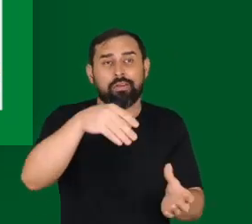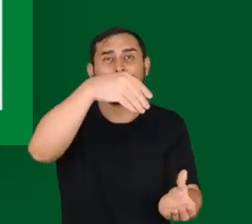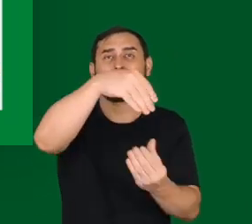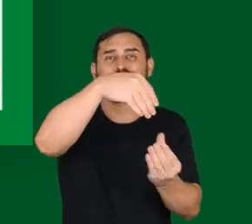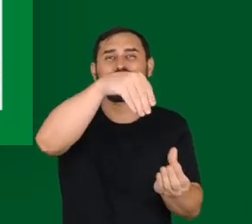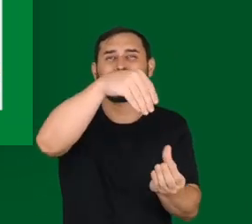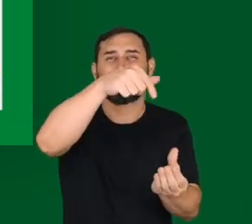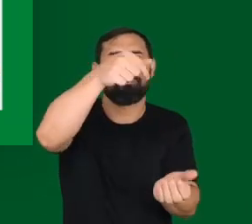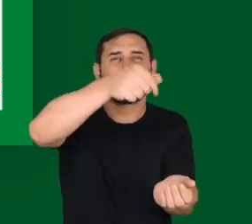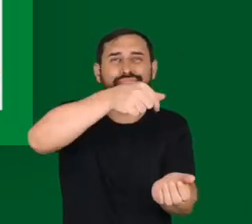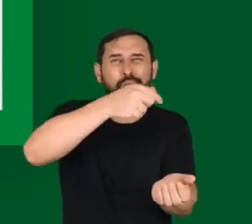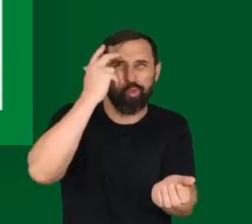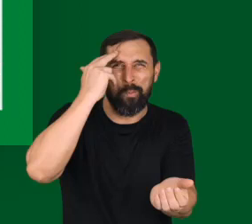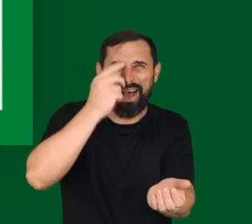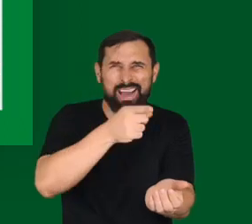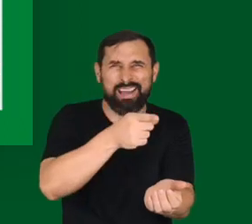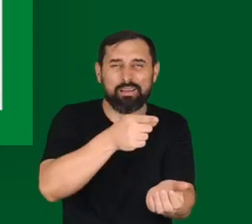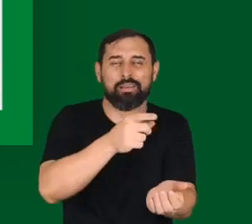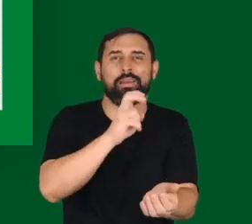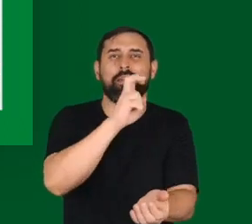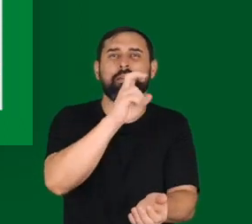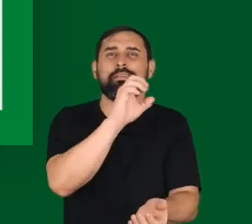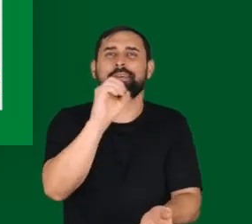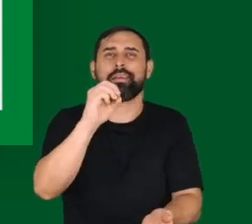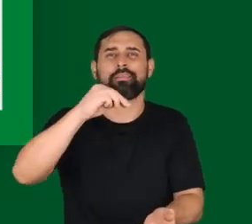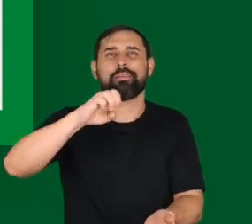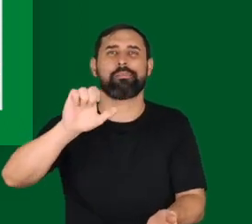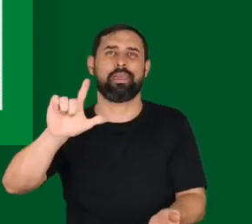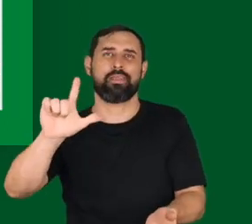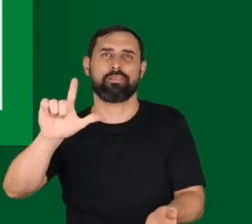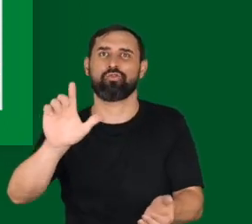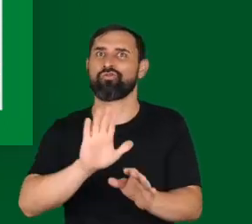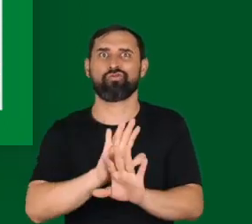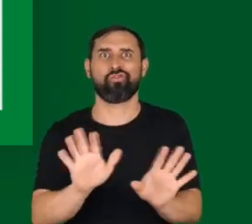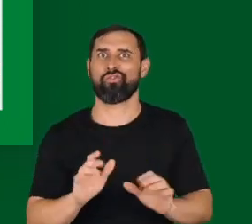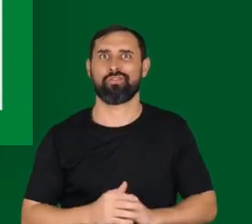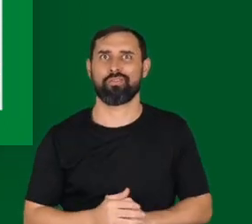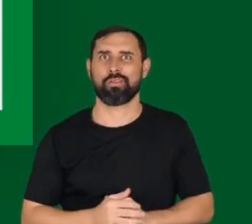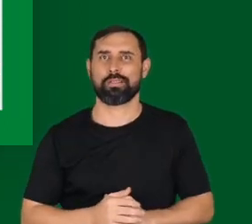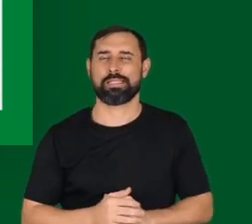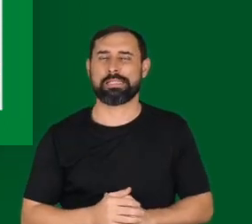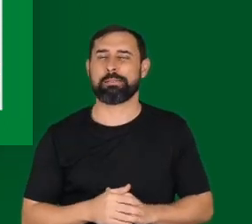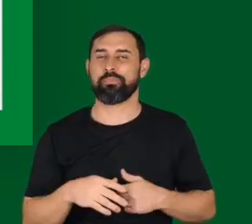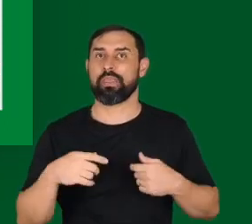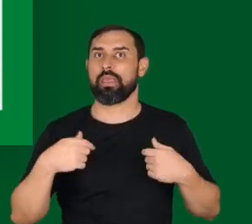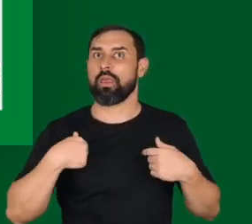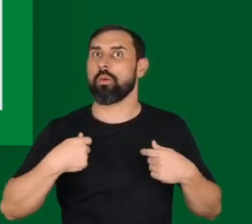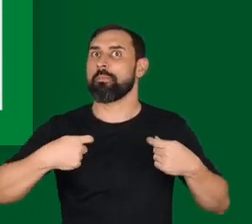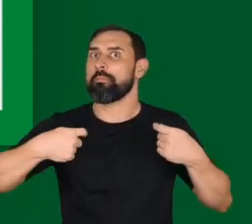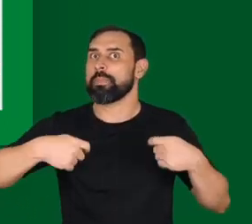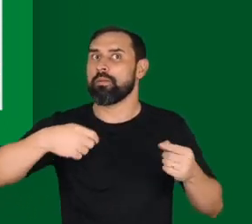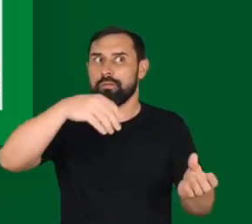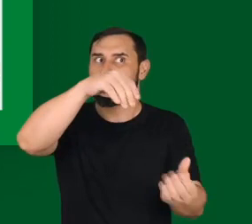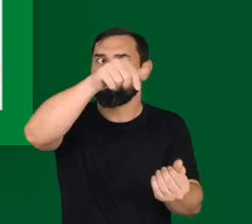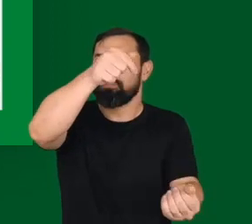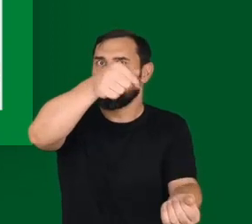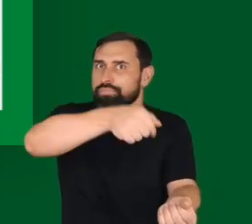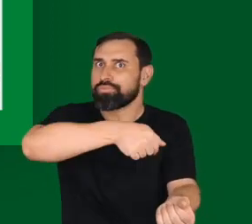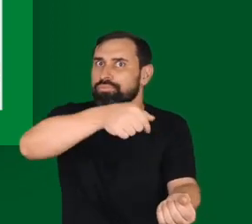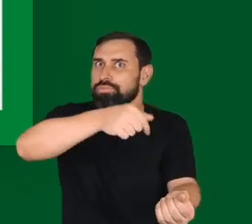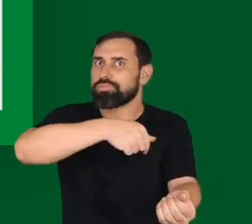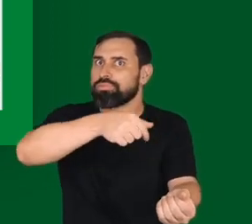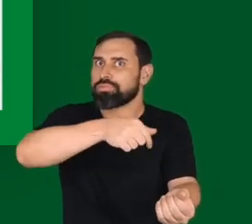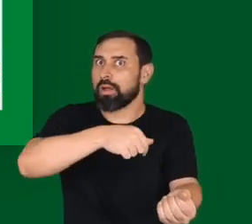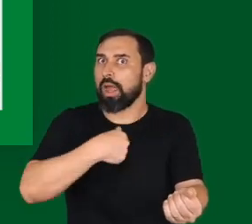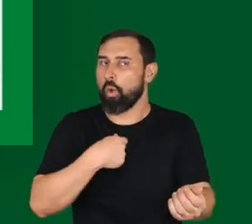né? Geralmente a gente só tem soros de 500 ml, né? Principalmente no pré-hospitalar. Então é importante a gente